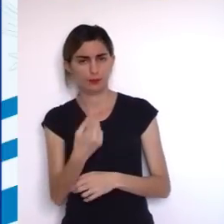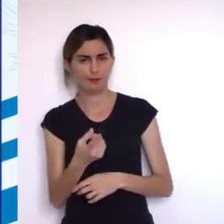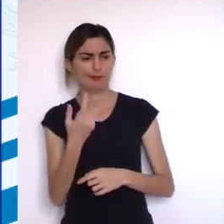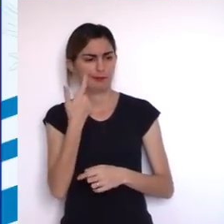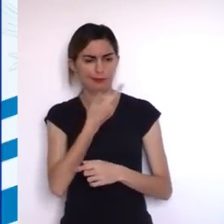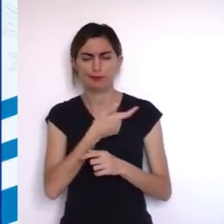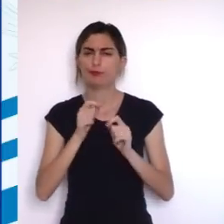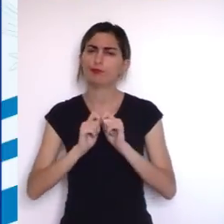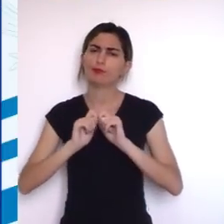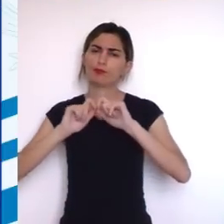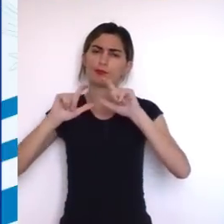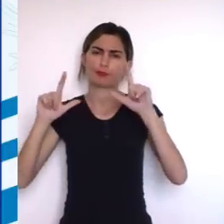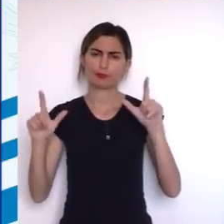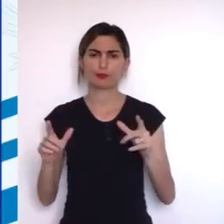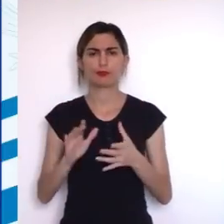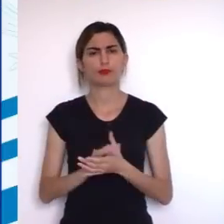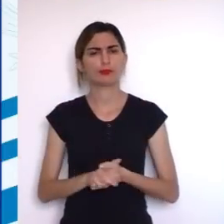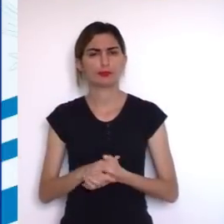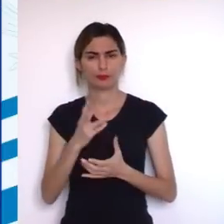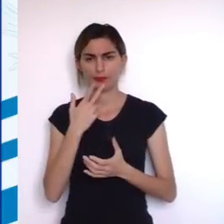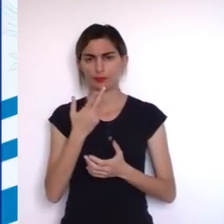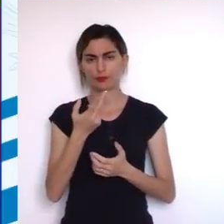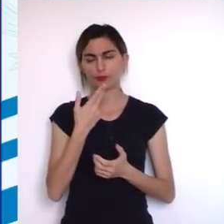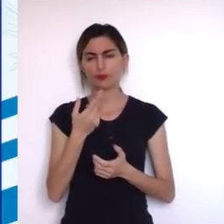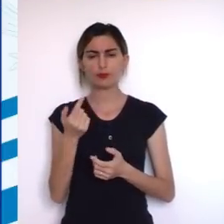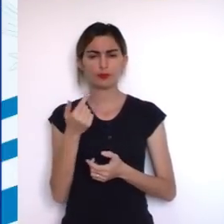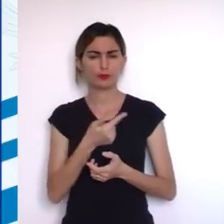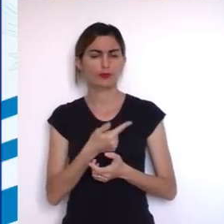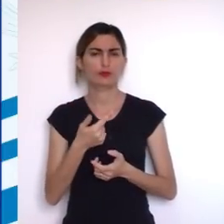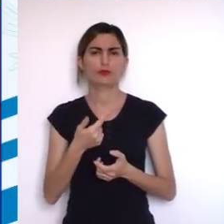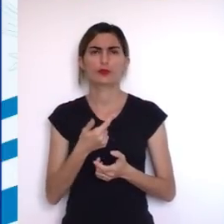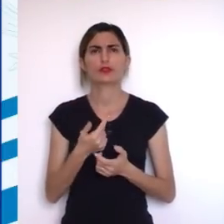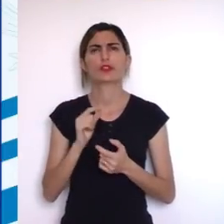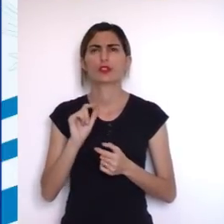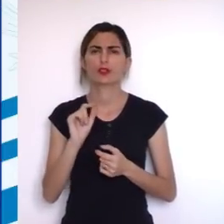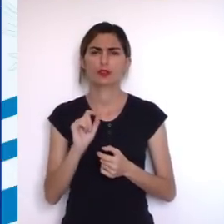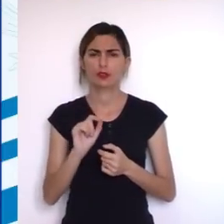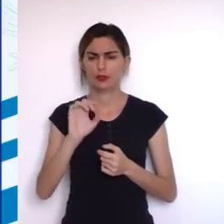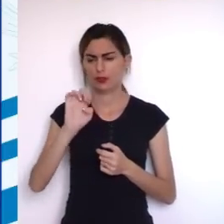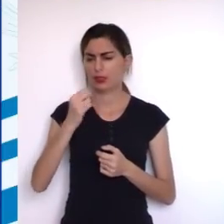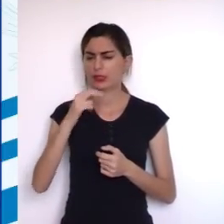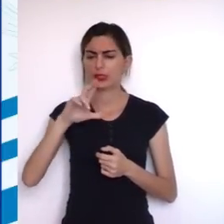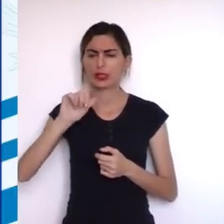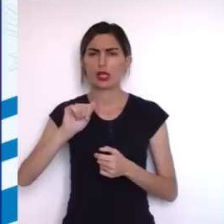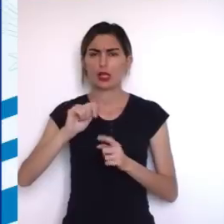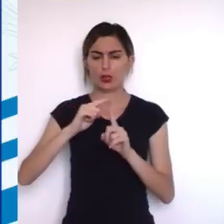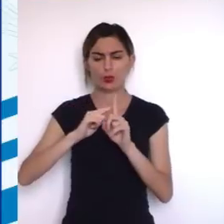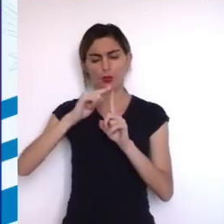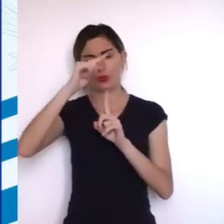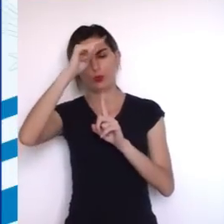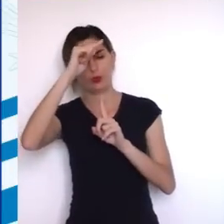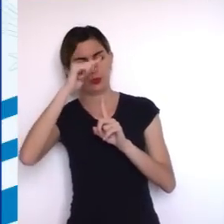só que imagem linda, né? Falando aí da escala